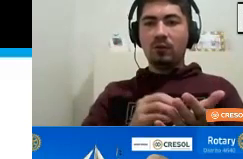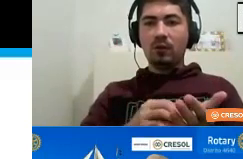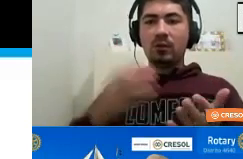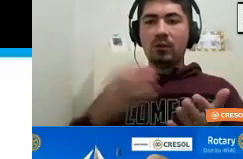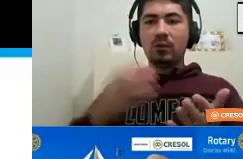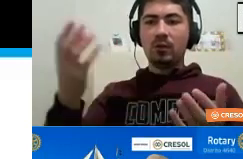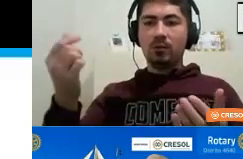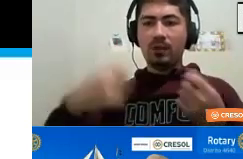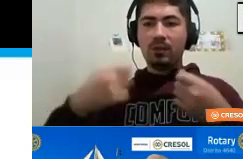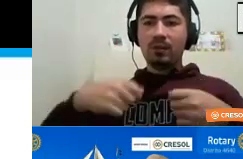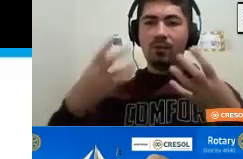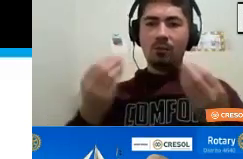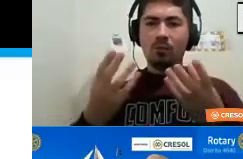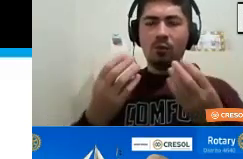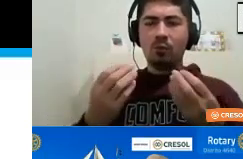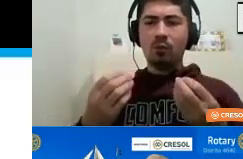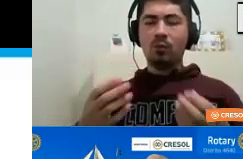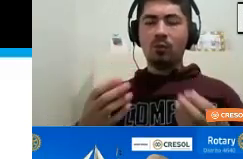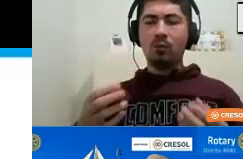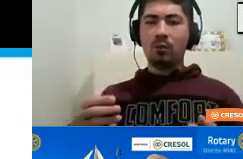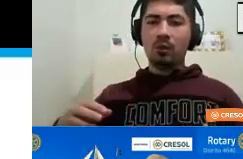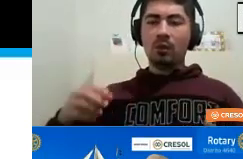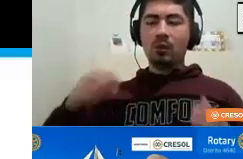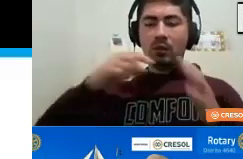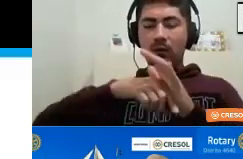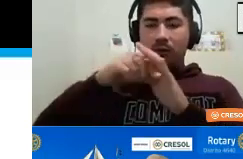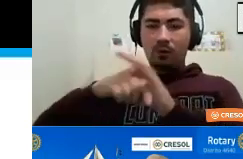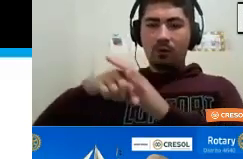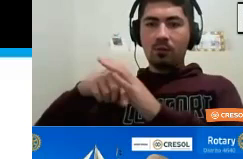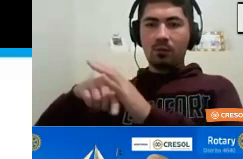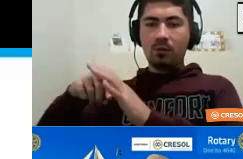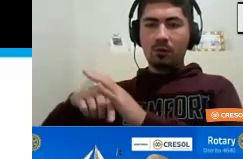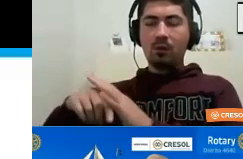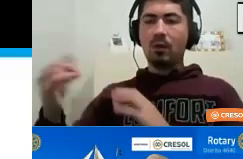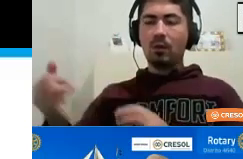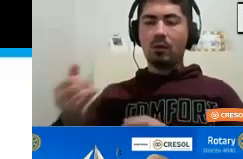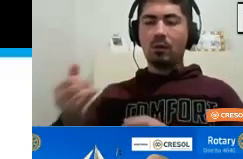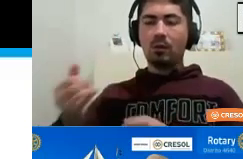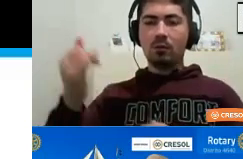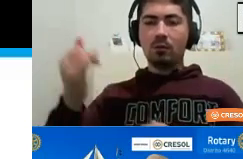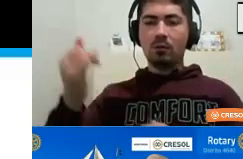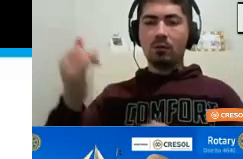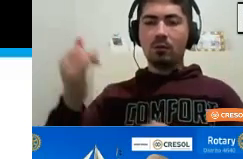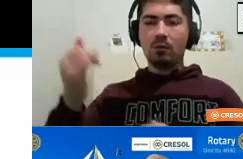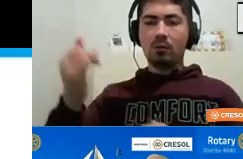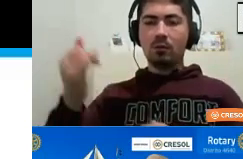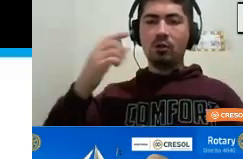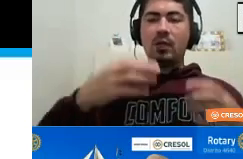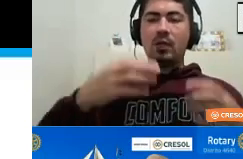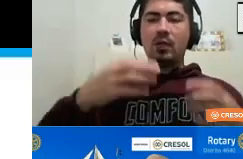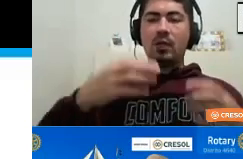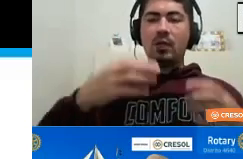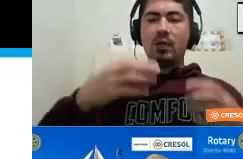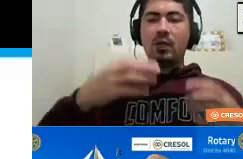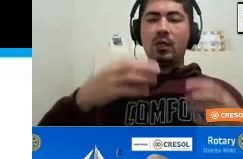fazer essa visita às nossas entidades de nossas cidades. Então, mais uma vez, todo projeto global requer